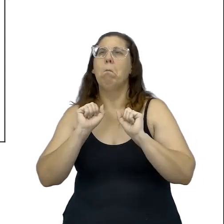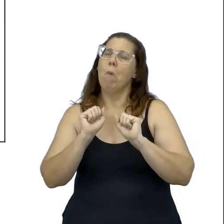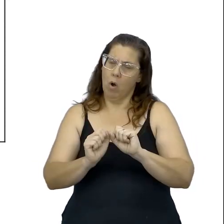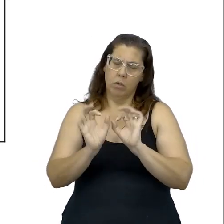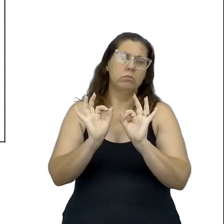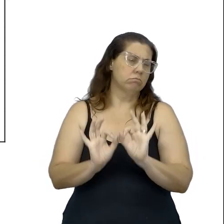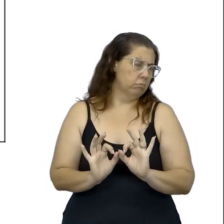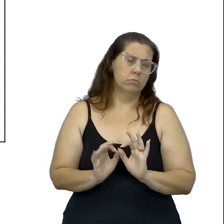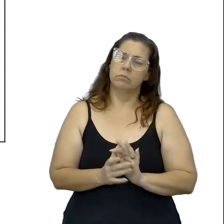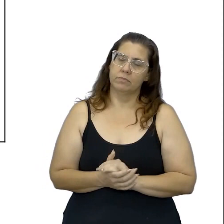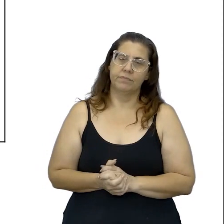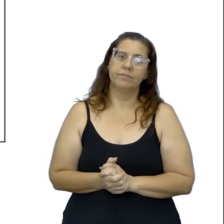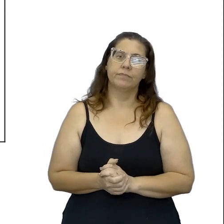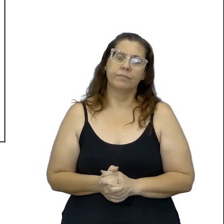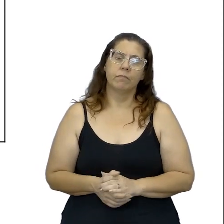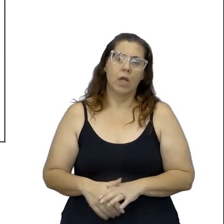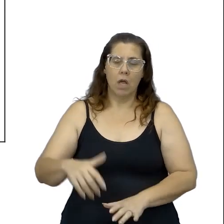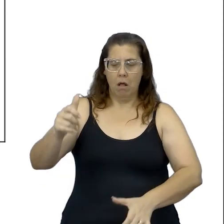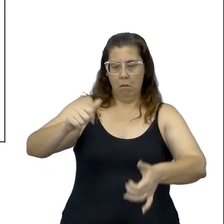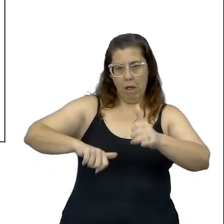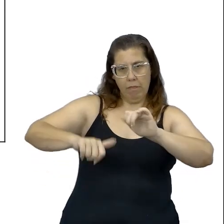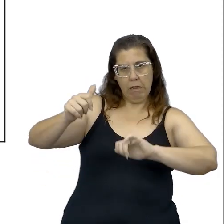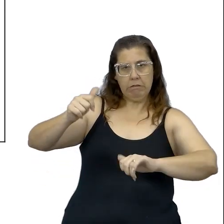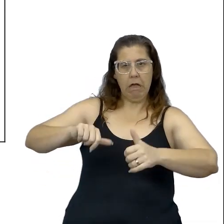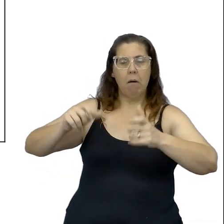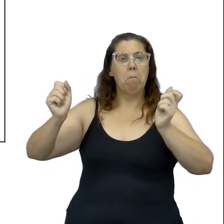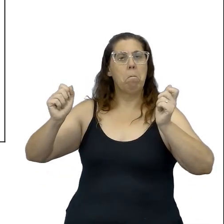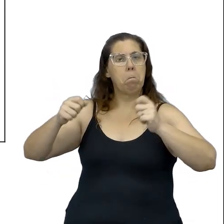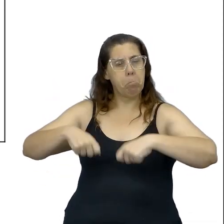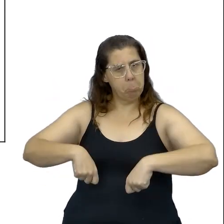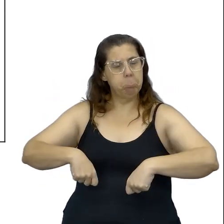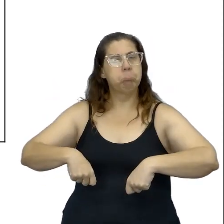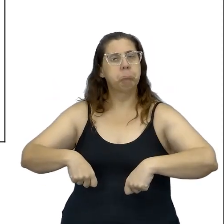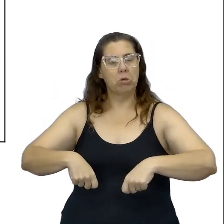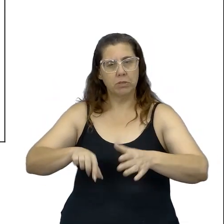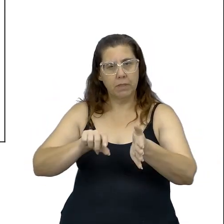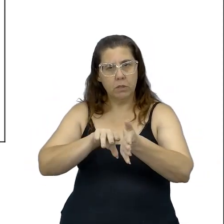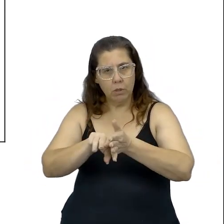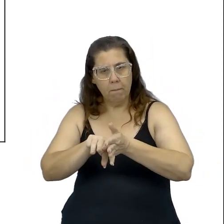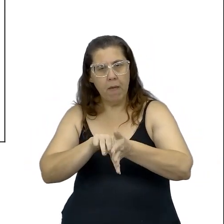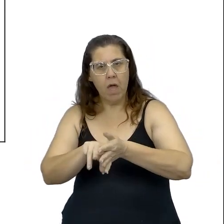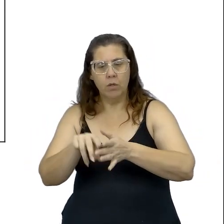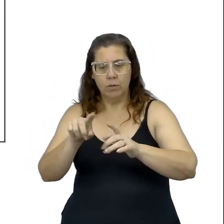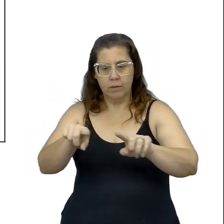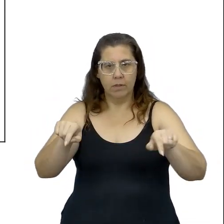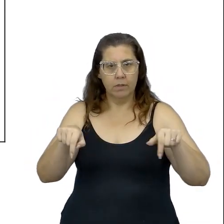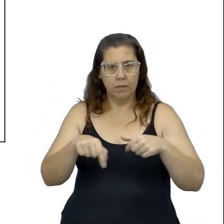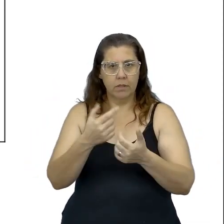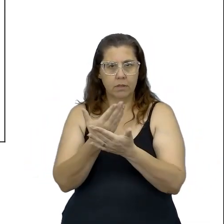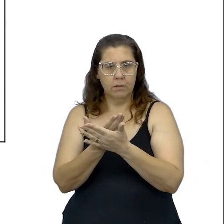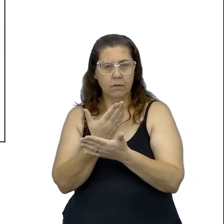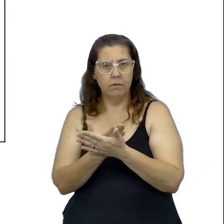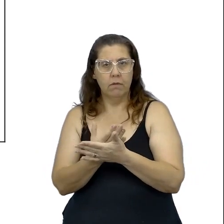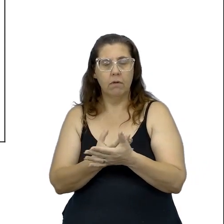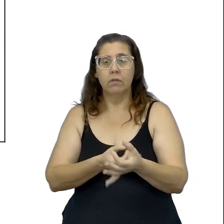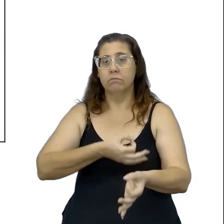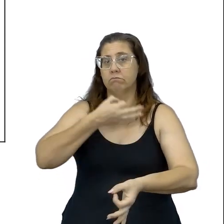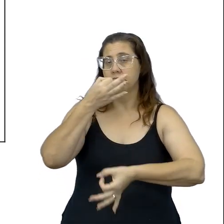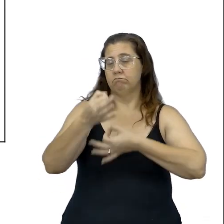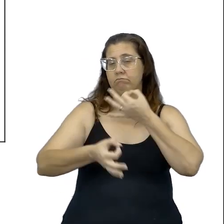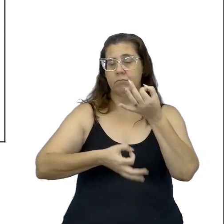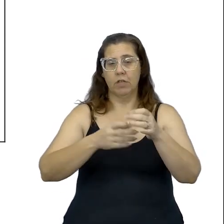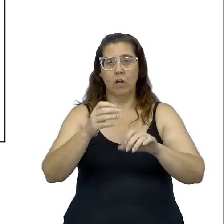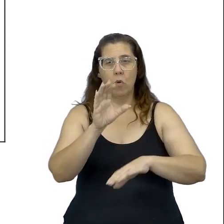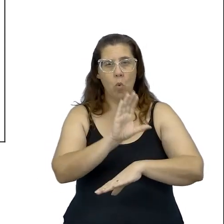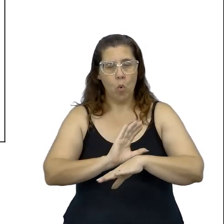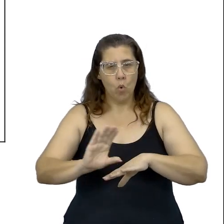né? Analisar a possibilidade do uso dessa metodologia da sala de aula invertida sugerida na formação.